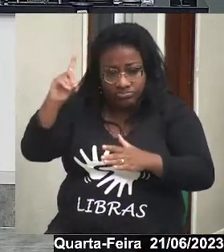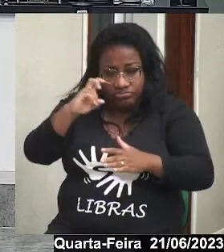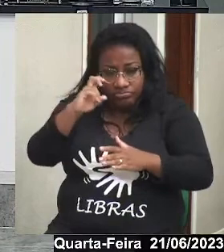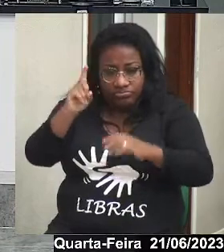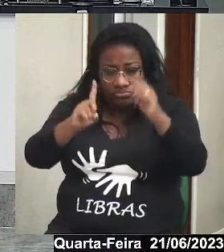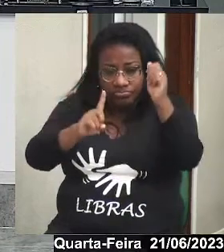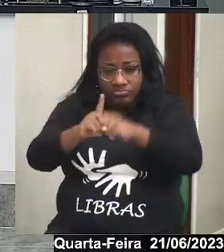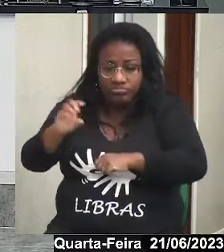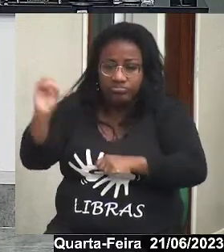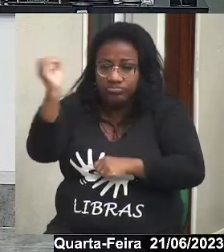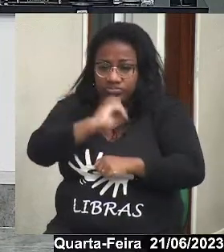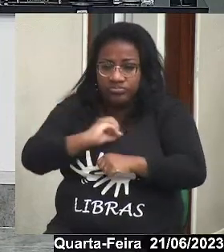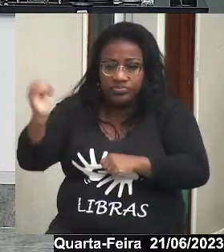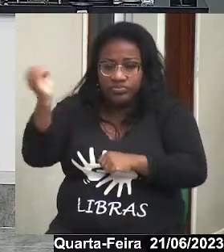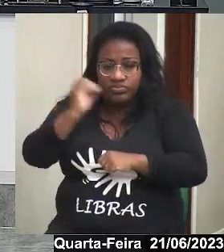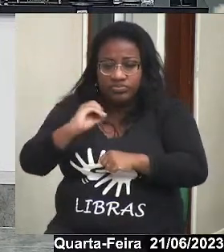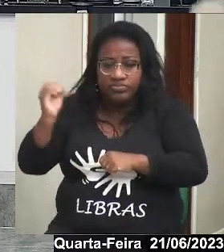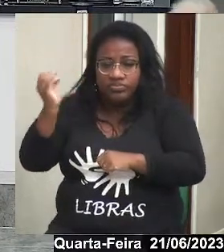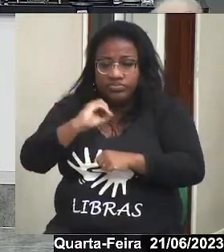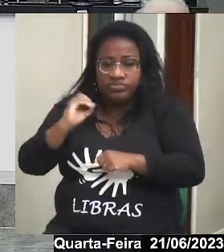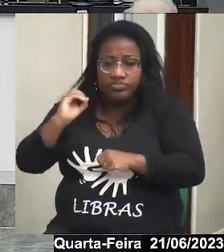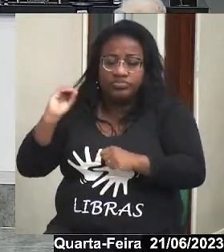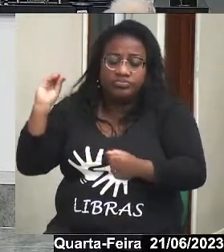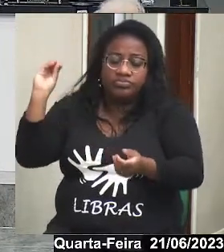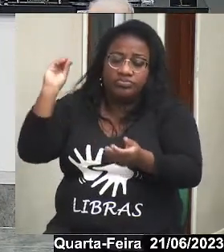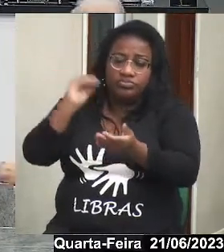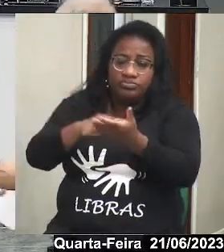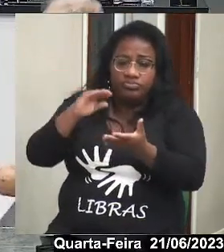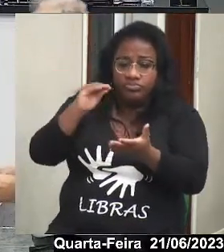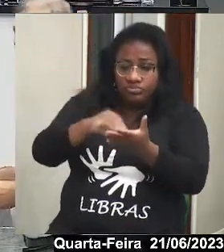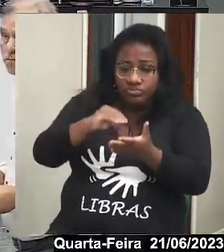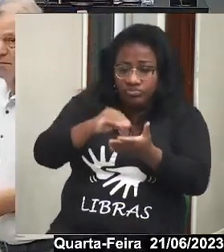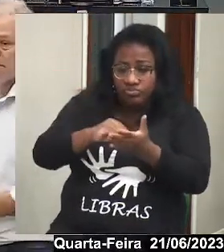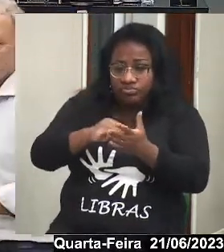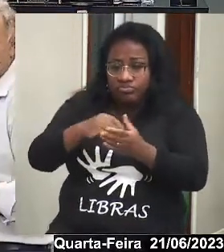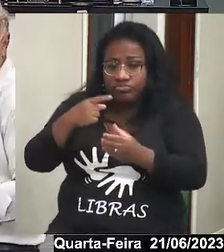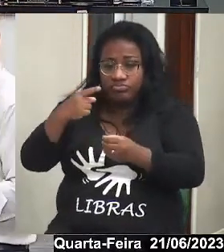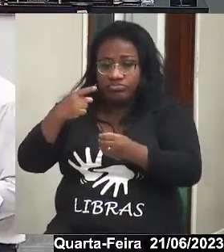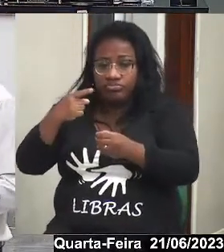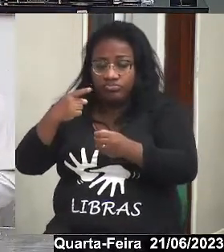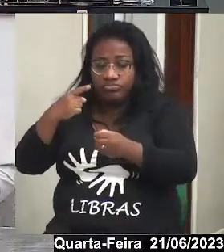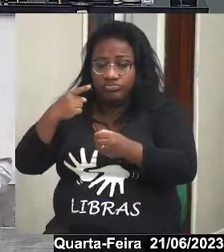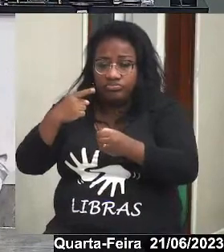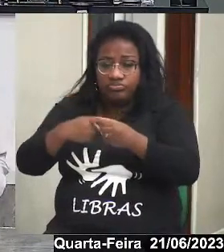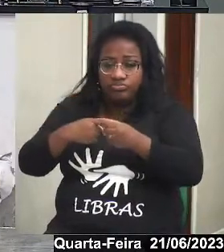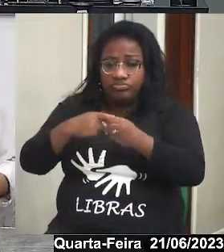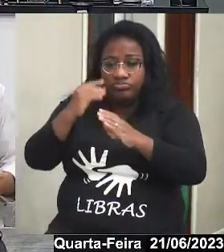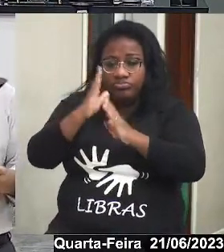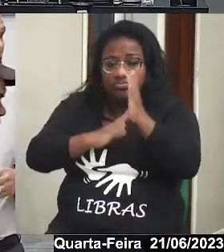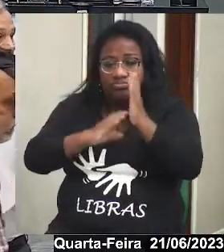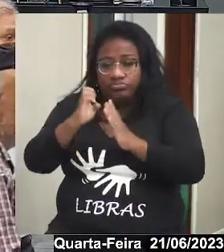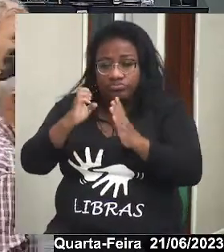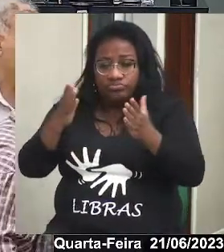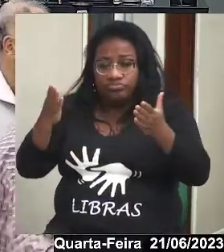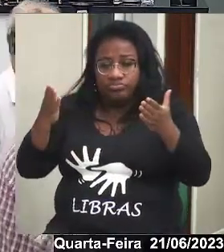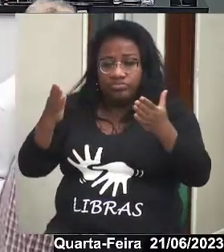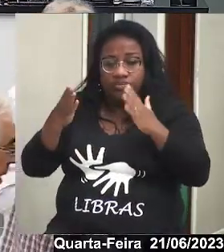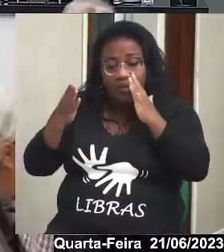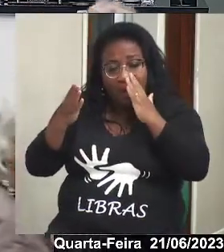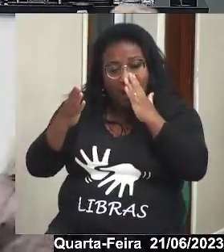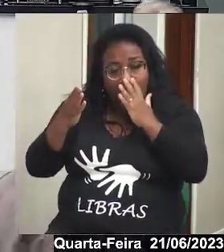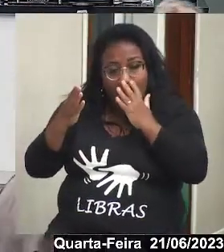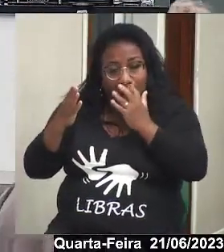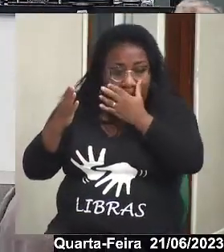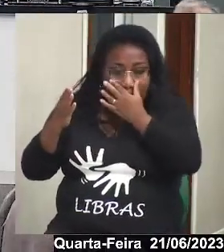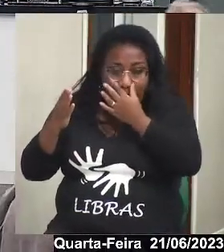dia 5 de outubro de 1988. Considerando a Lei Orgânica do Município de Embu das Artes. Considerando finalmente a relevância da